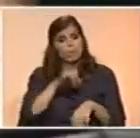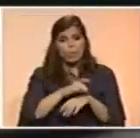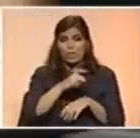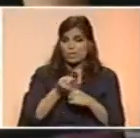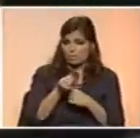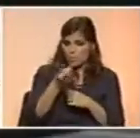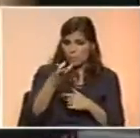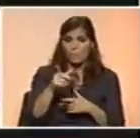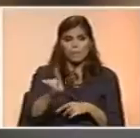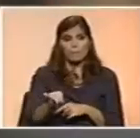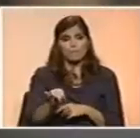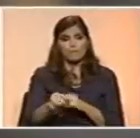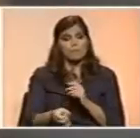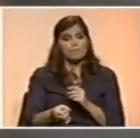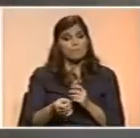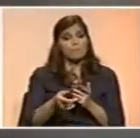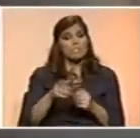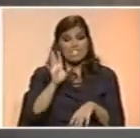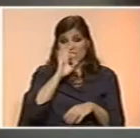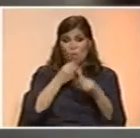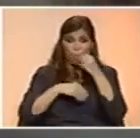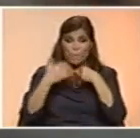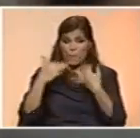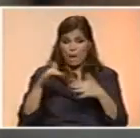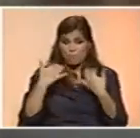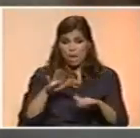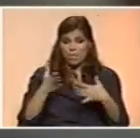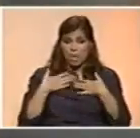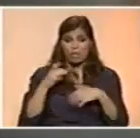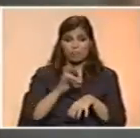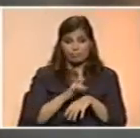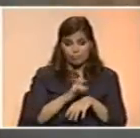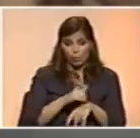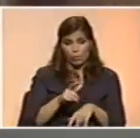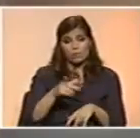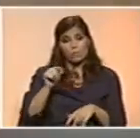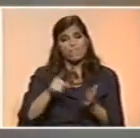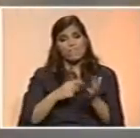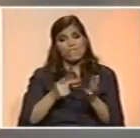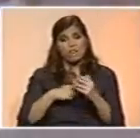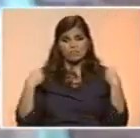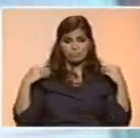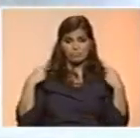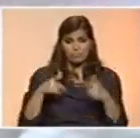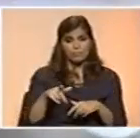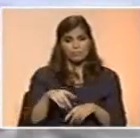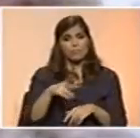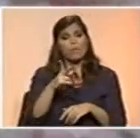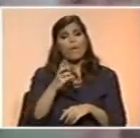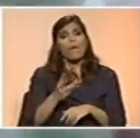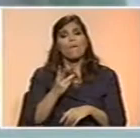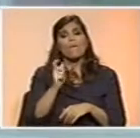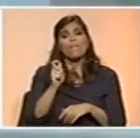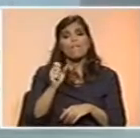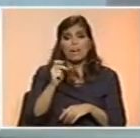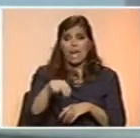doenças que surgem com uma dieta desequilibrada e a ausência de exercício. Os veganos são os mais radicais, excluindo